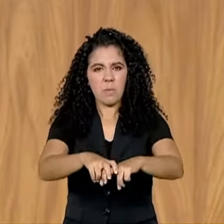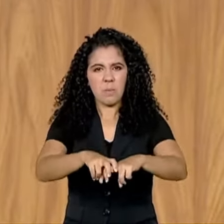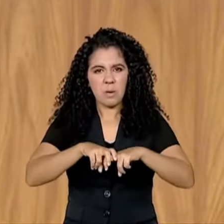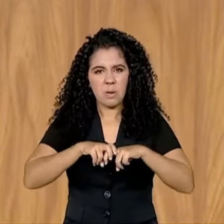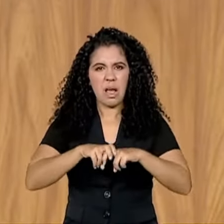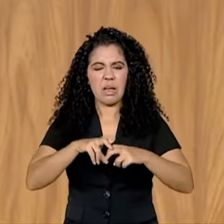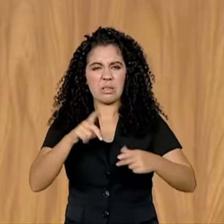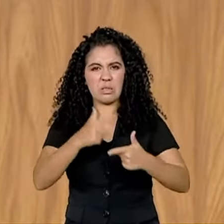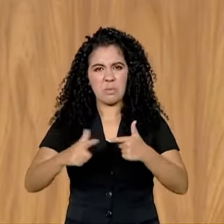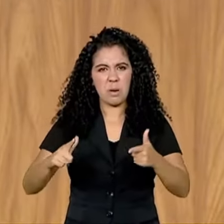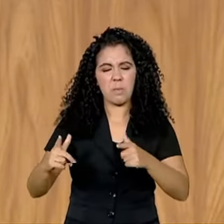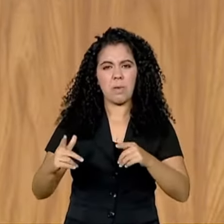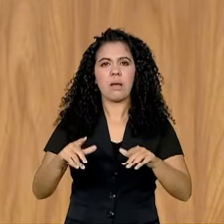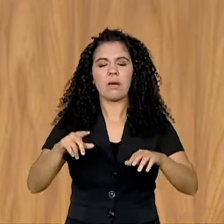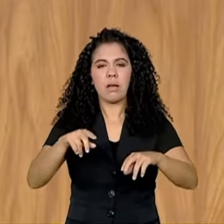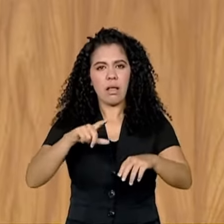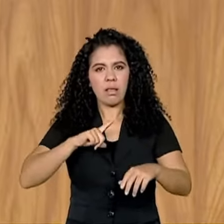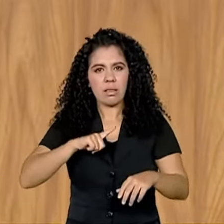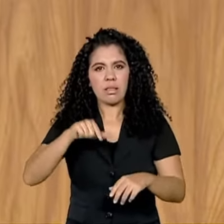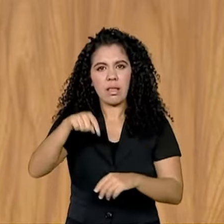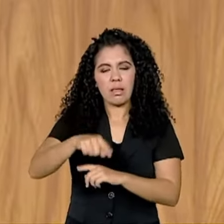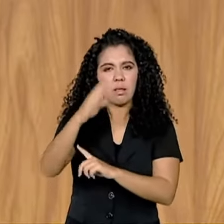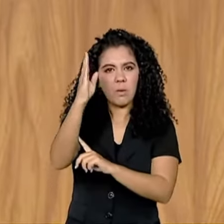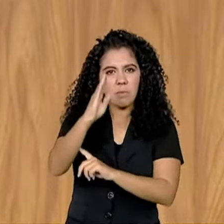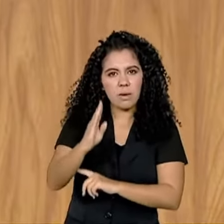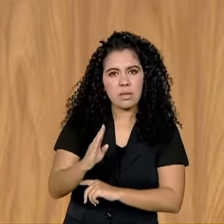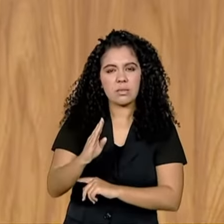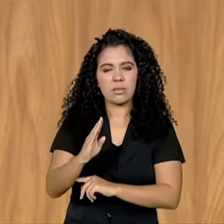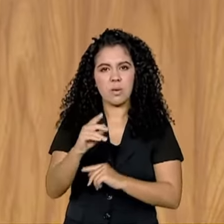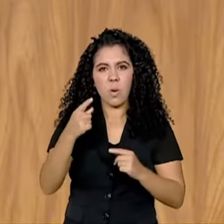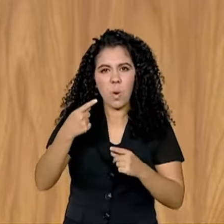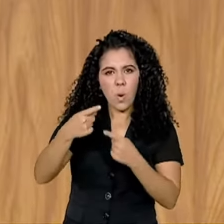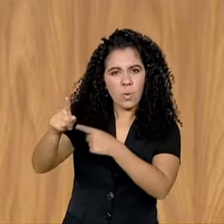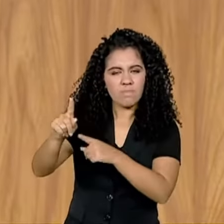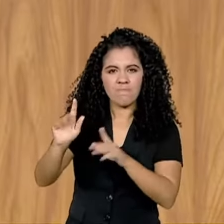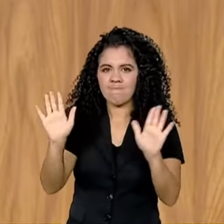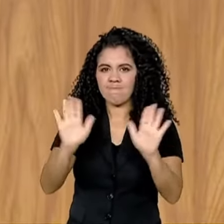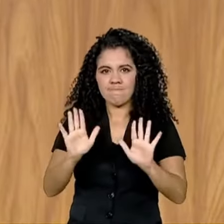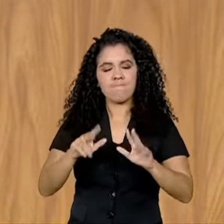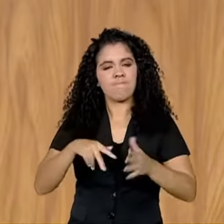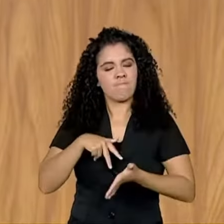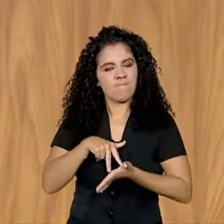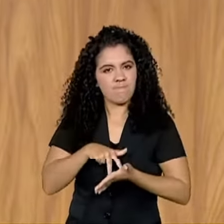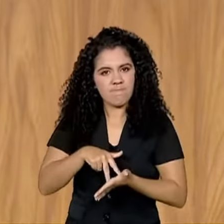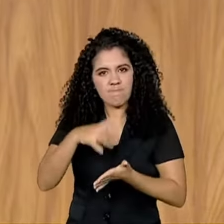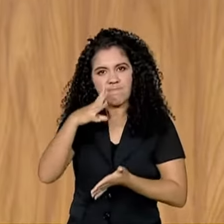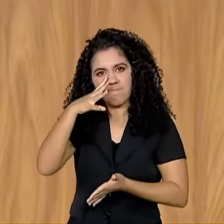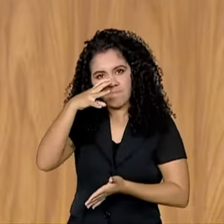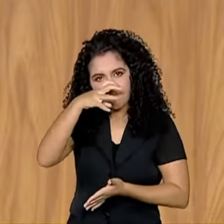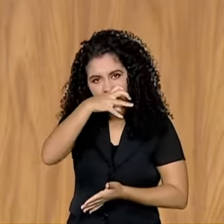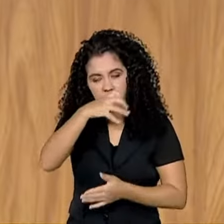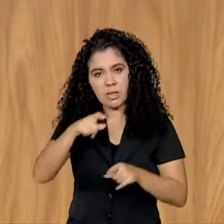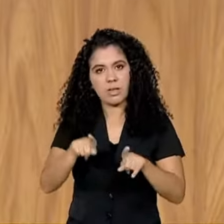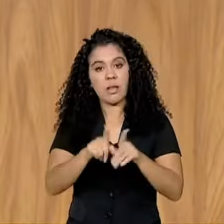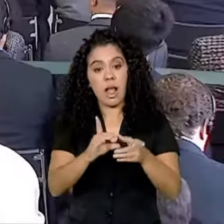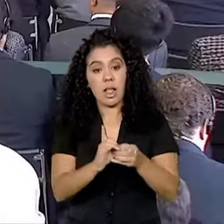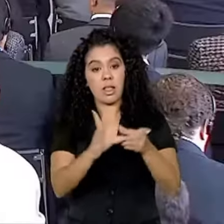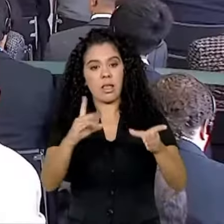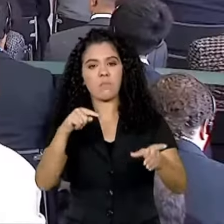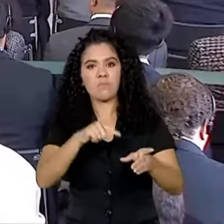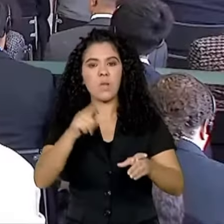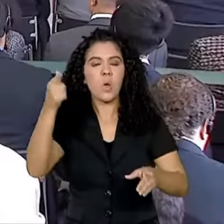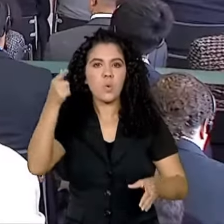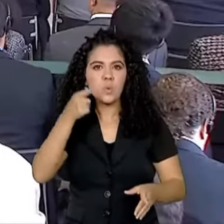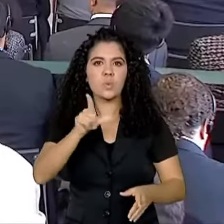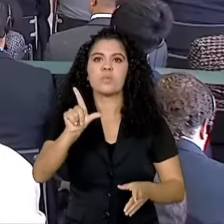da democracia do Brasil foi de resistir a isso. Par une alternance démocratique, como alternância democrática, restaurando